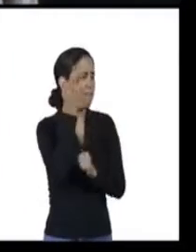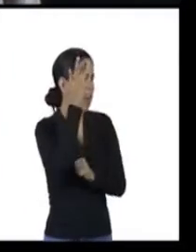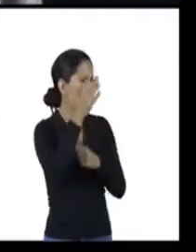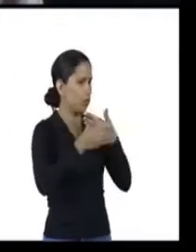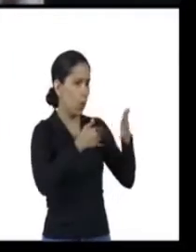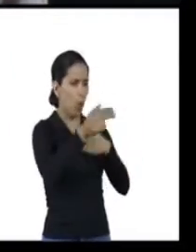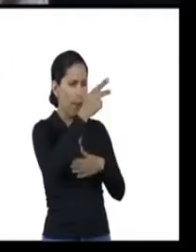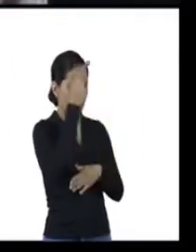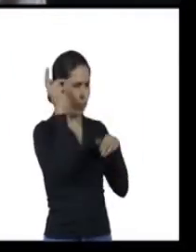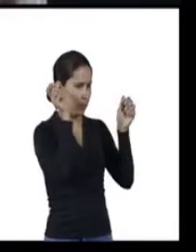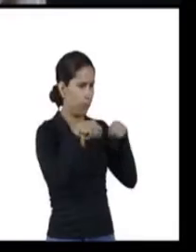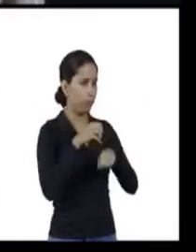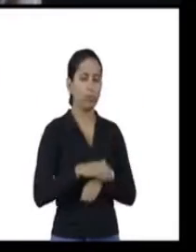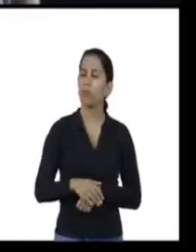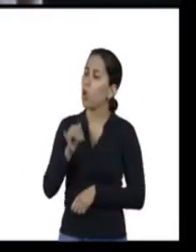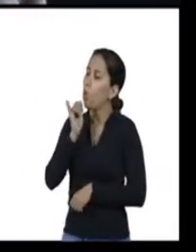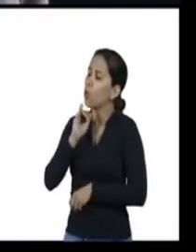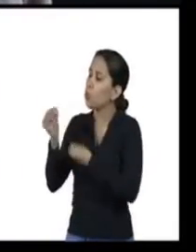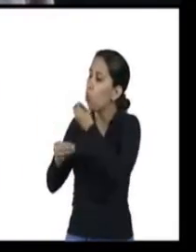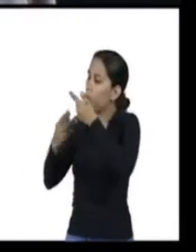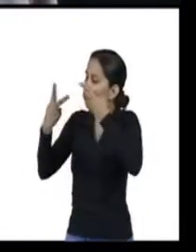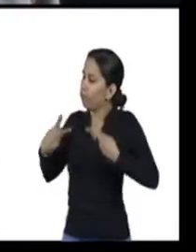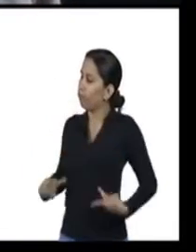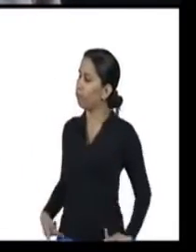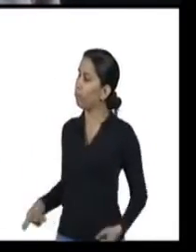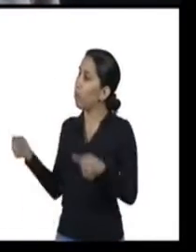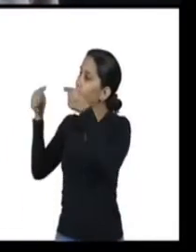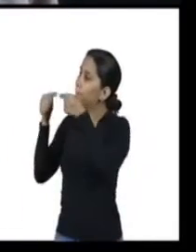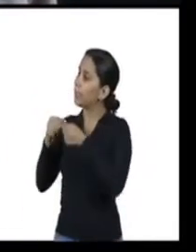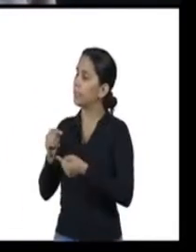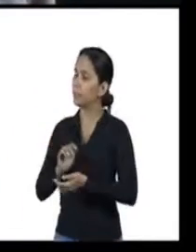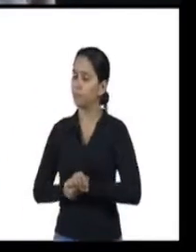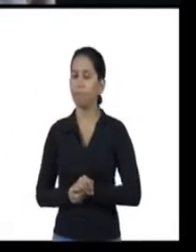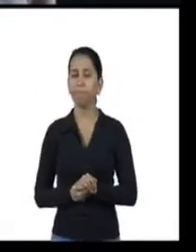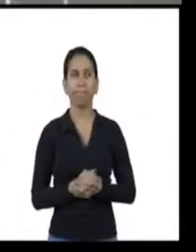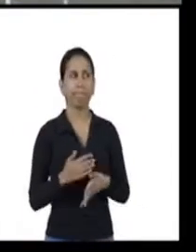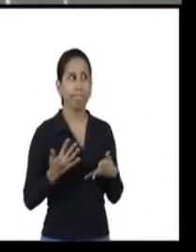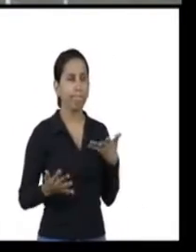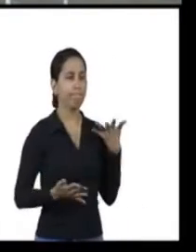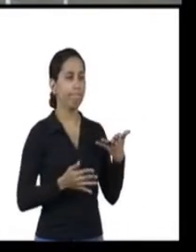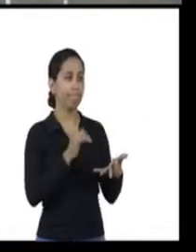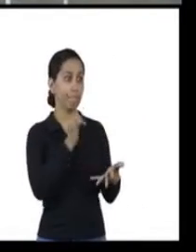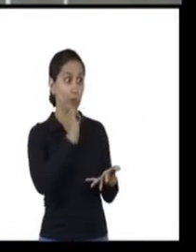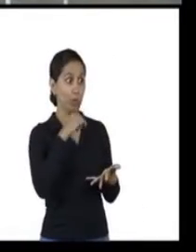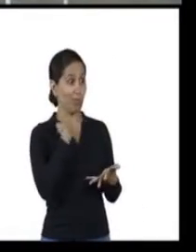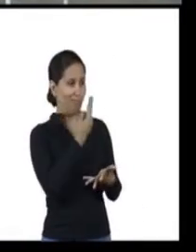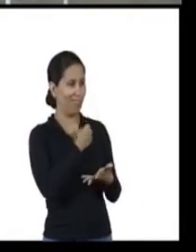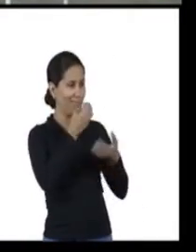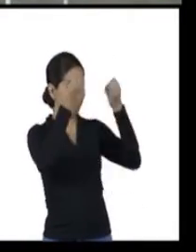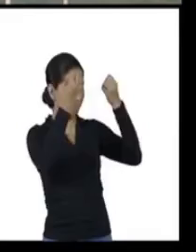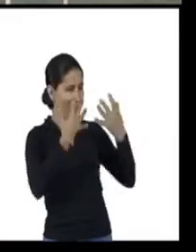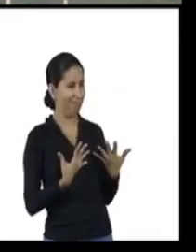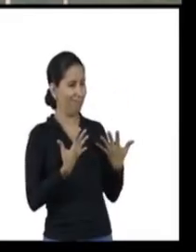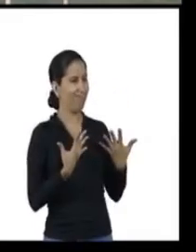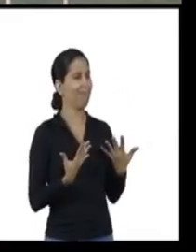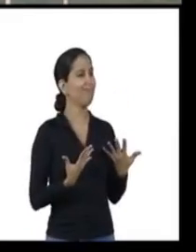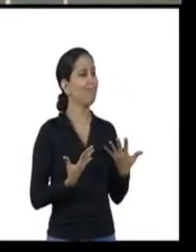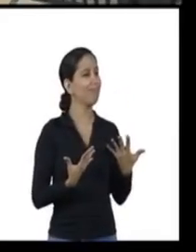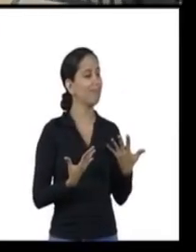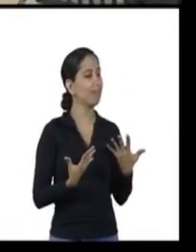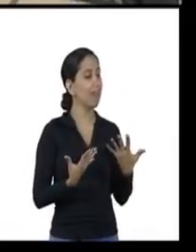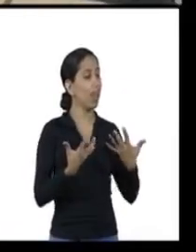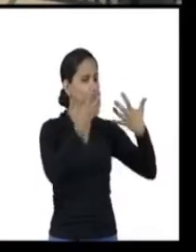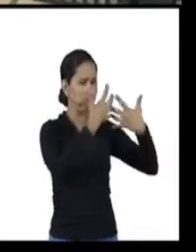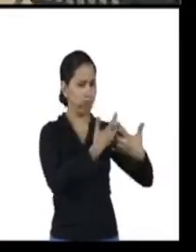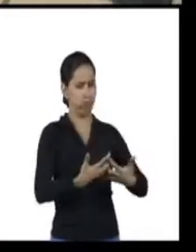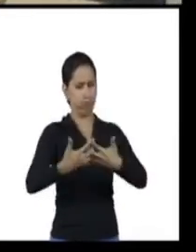me dar um exemplo de como a ergonomia pode ser aplicada? Um dos exemplos assim, práticos para a gente estar falando aqui do dia a dia é a operação de